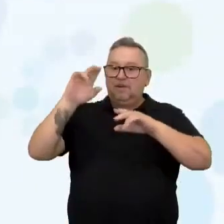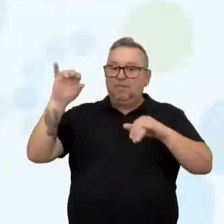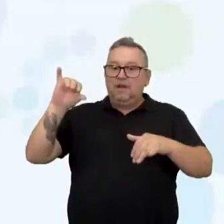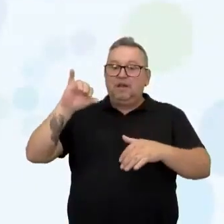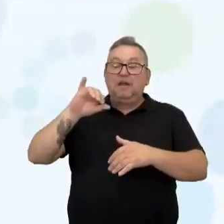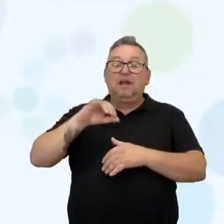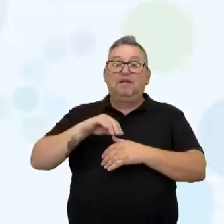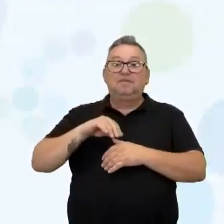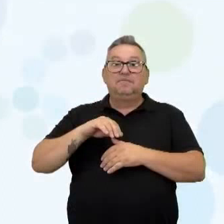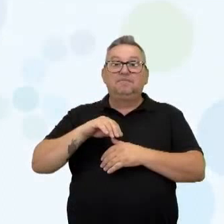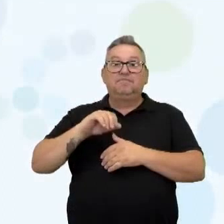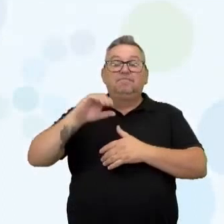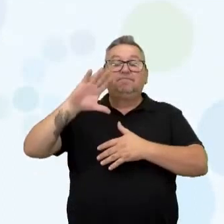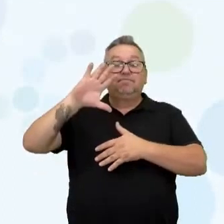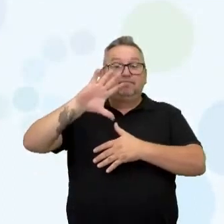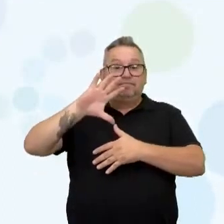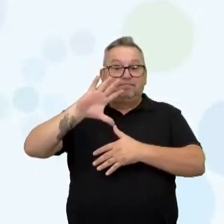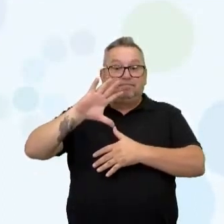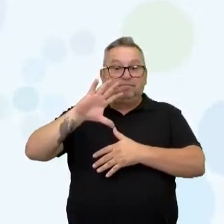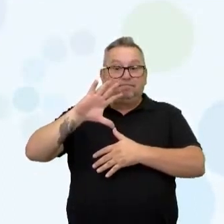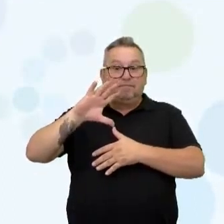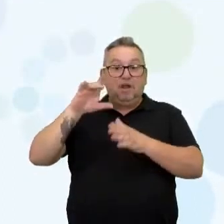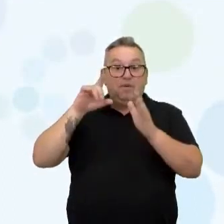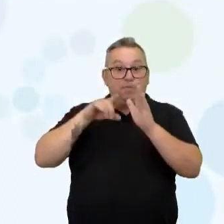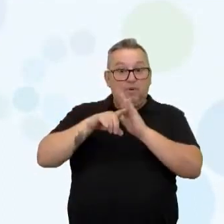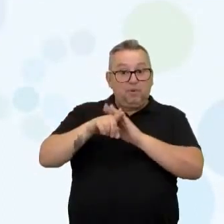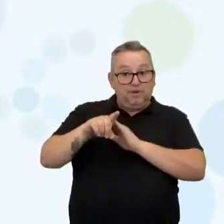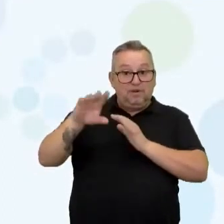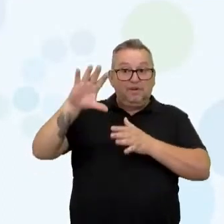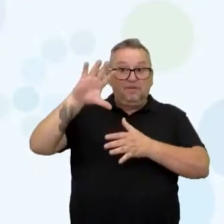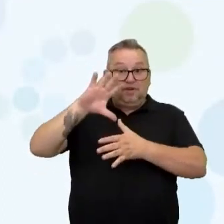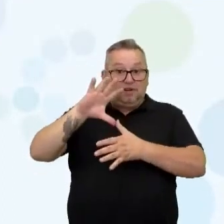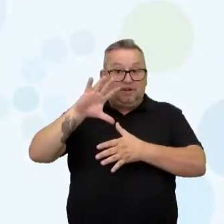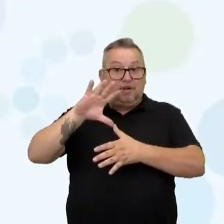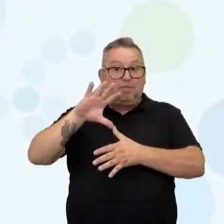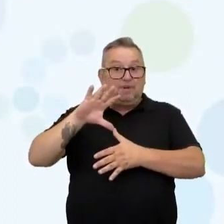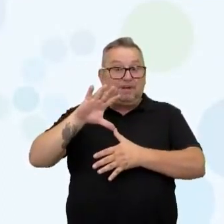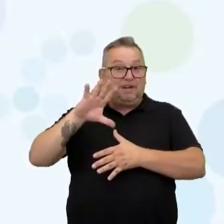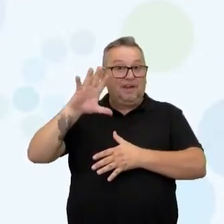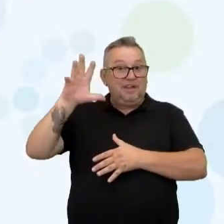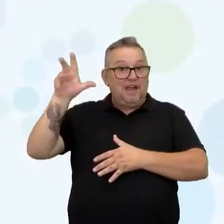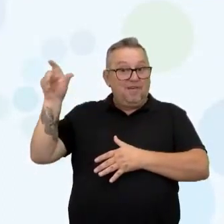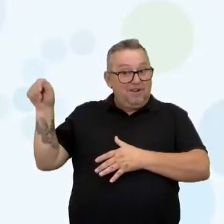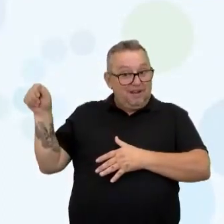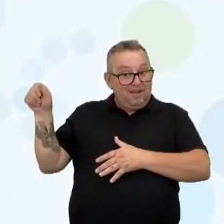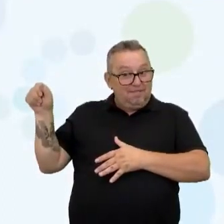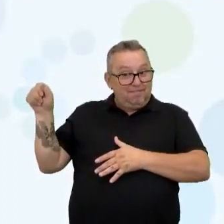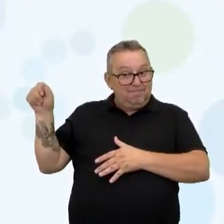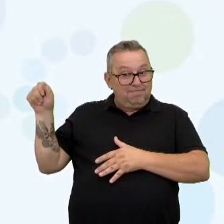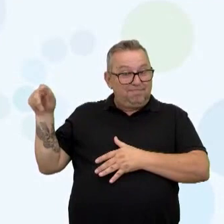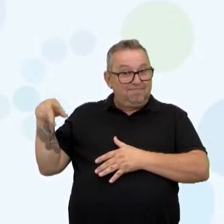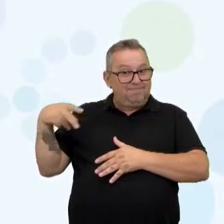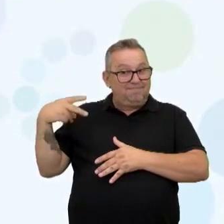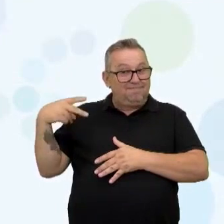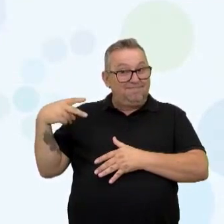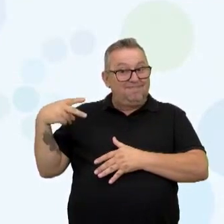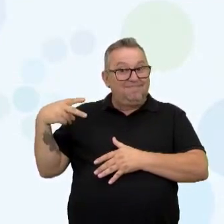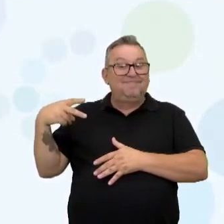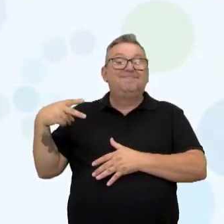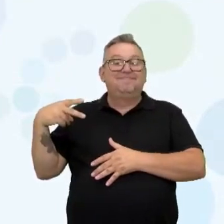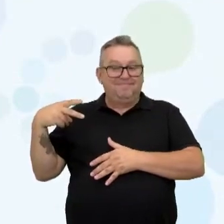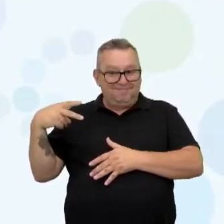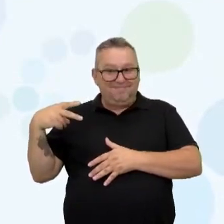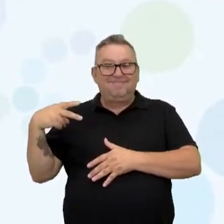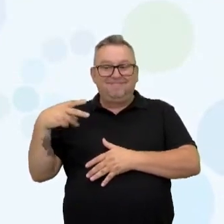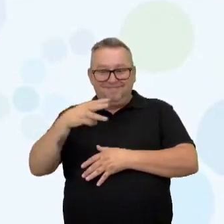entre América e África. Aliás, é uma pergunta, né? Pergunta. Semelhanças e diferenças entre América e África? Parte 2.